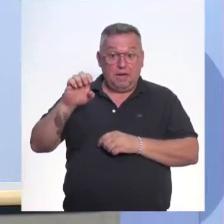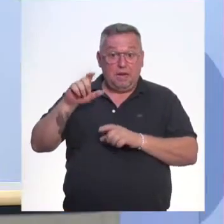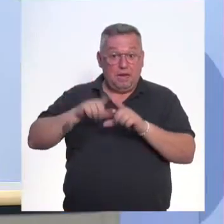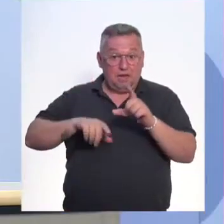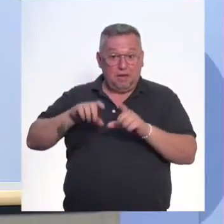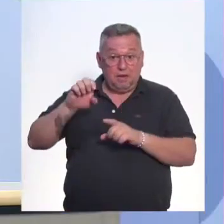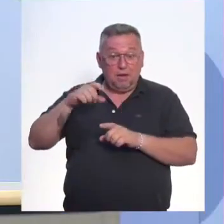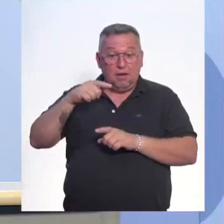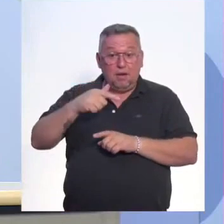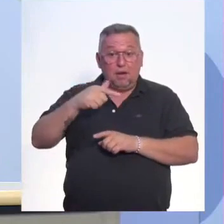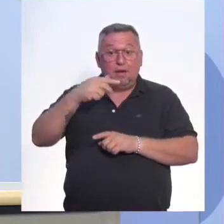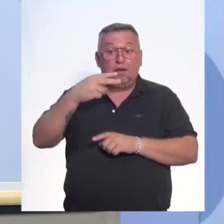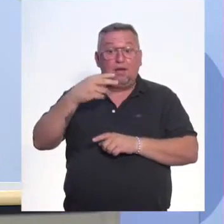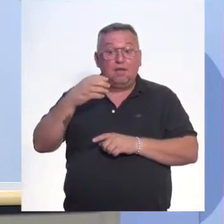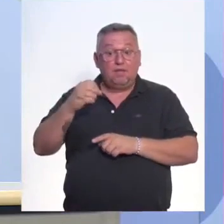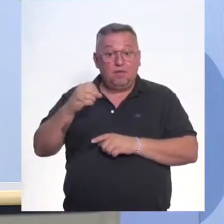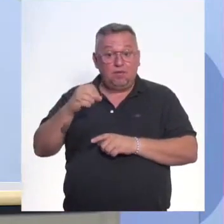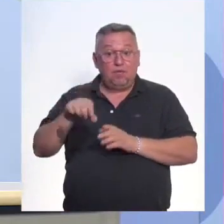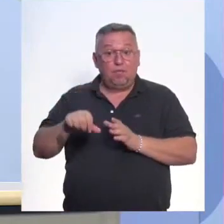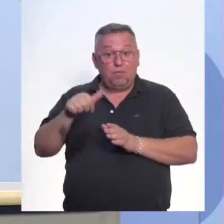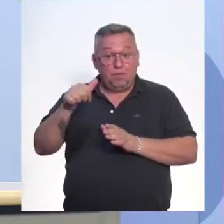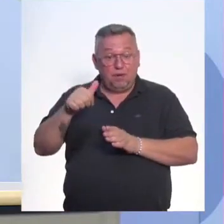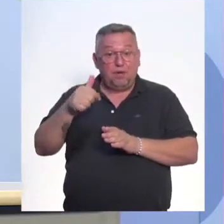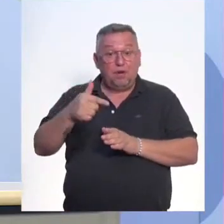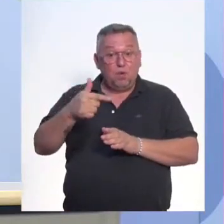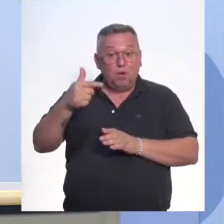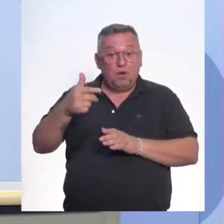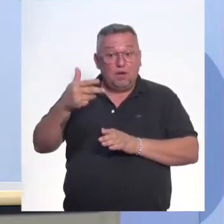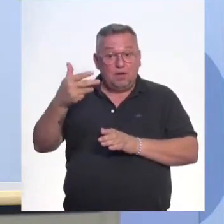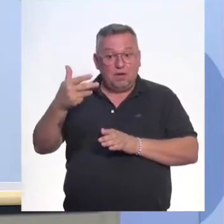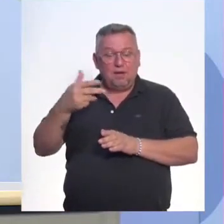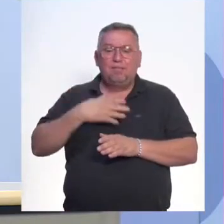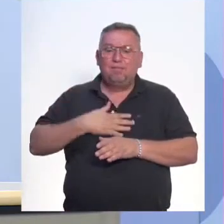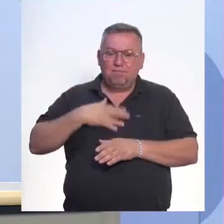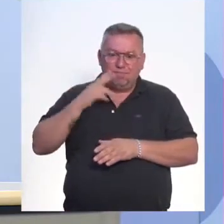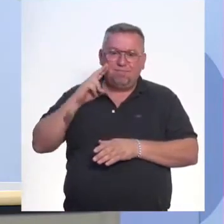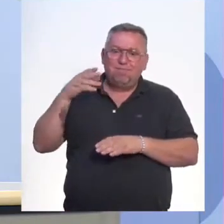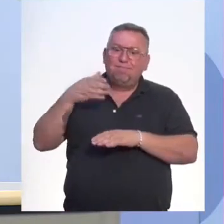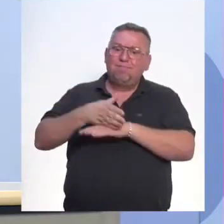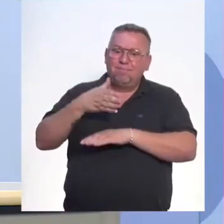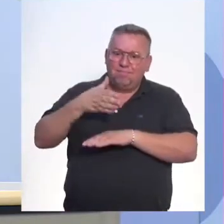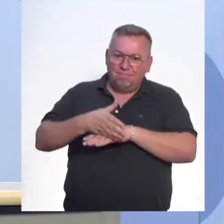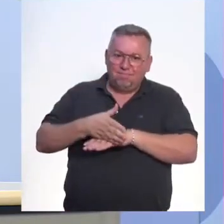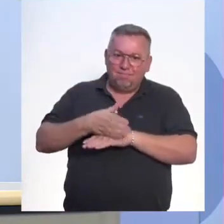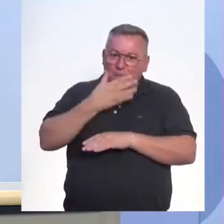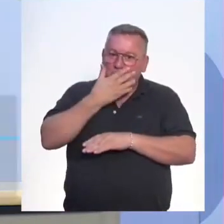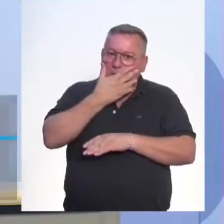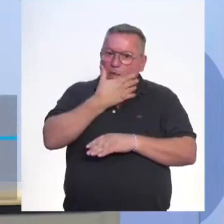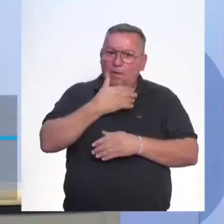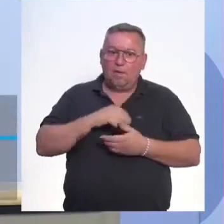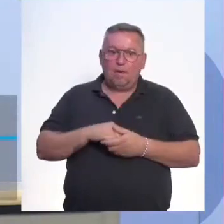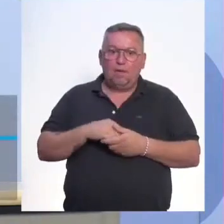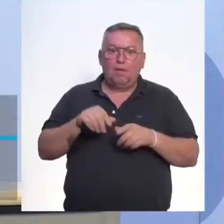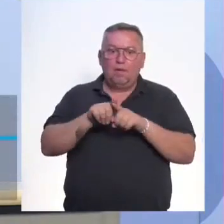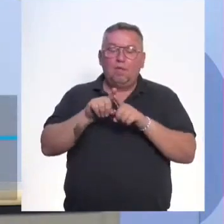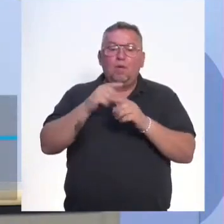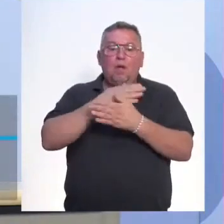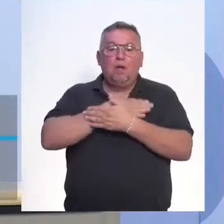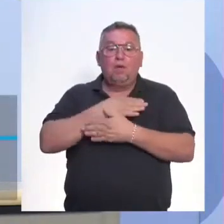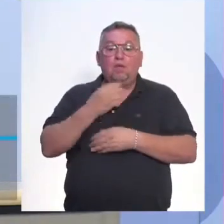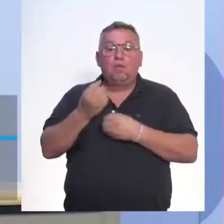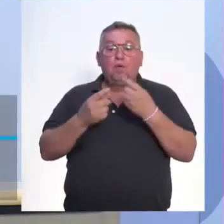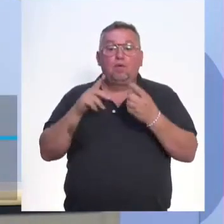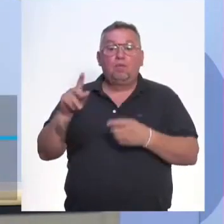tem 720 formas diferentes de primeiro, segundo e terceiro lugar. Gostei de ver a participação dos alunos, hein? Tá bem grande. Quero mandar aí um abraço para